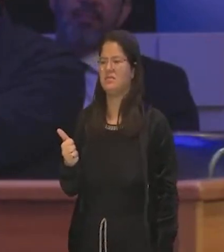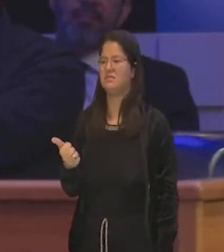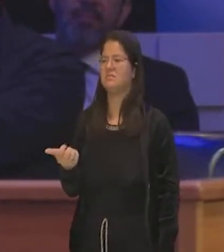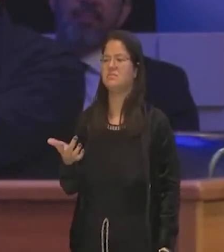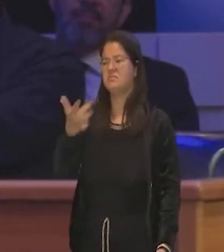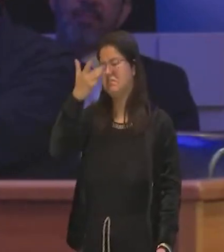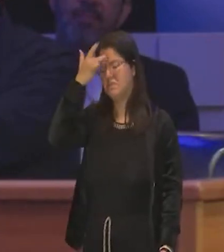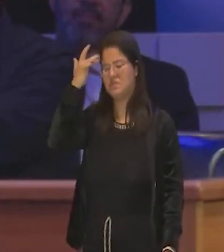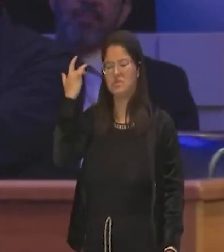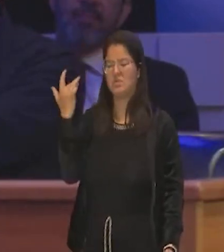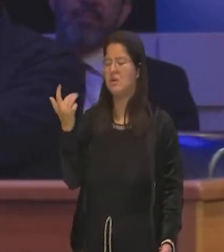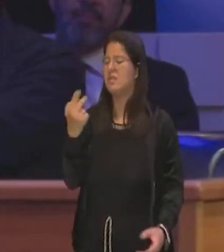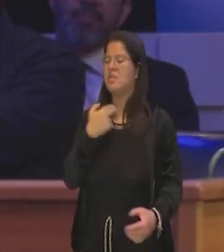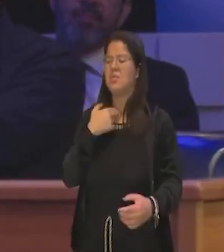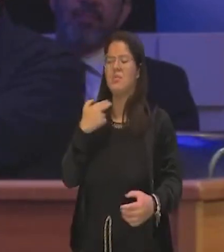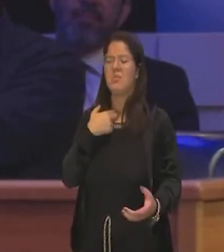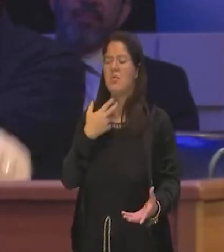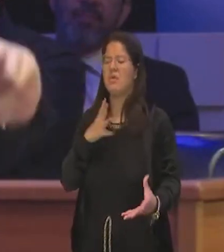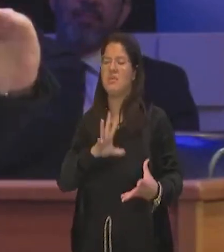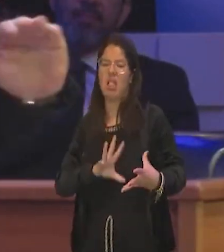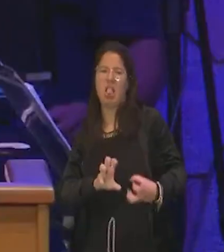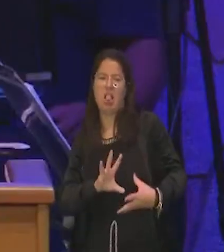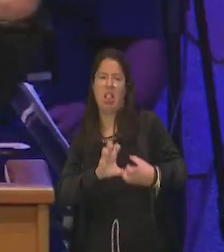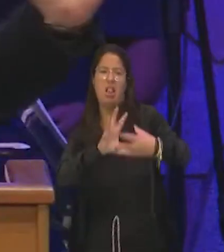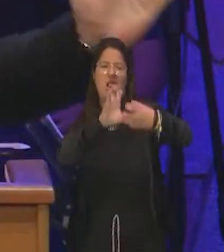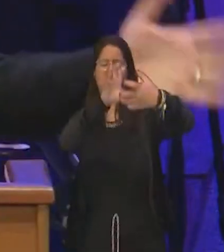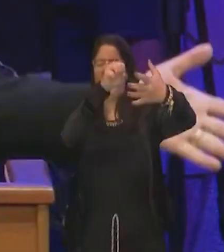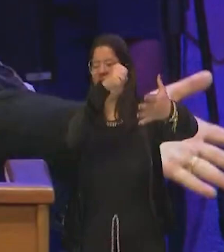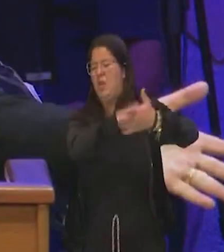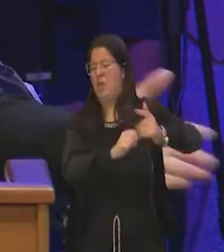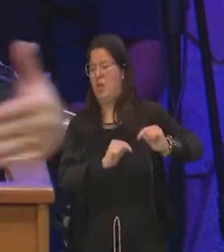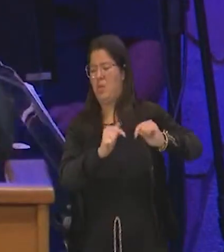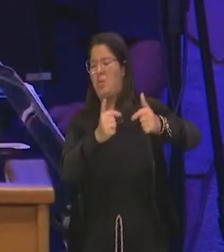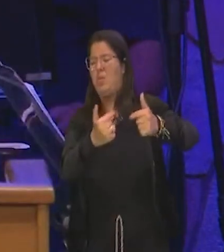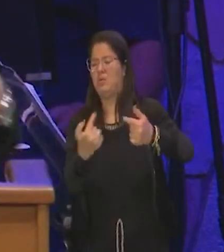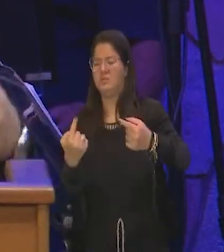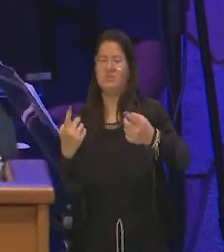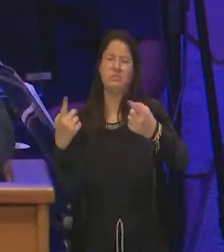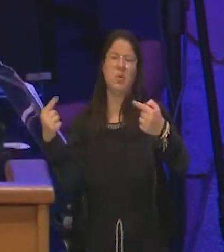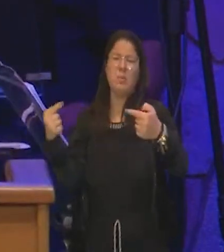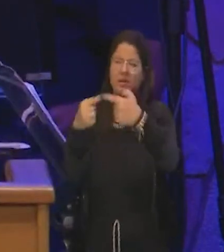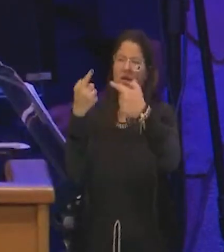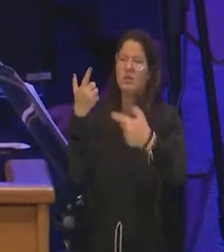Inimigo das contendas, sem inclinação para a luta, tem a ver com as anteriores, por isso que